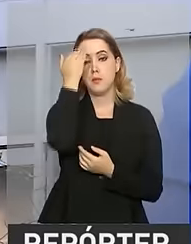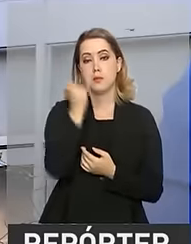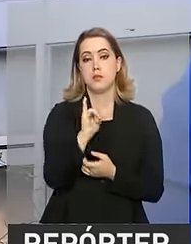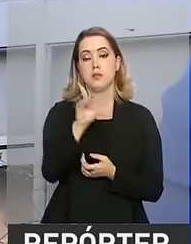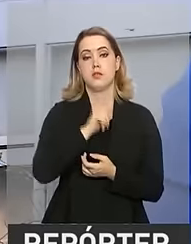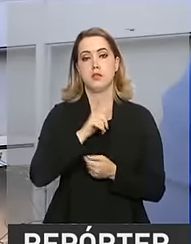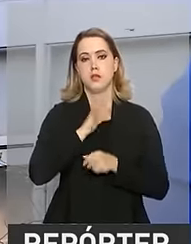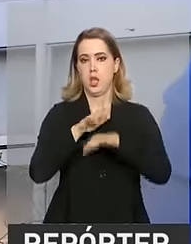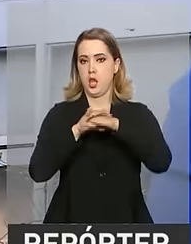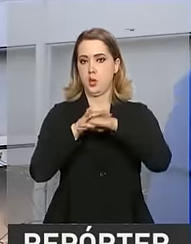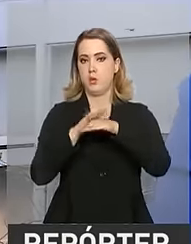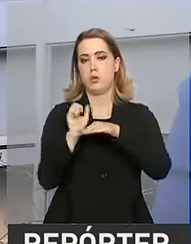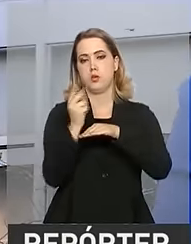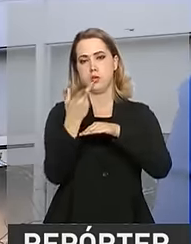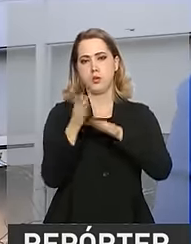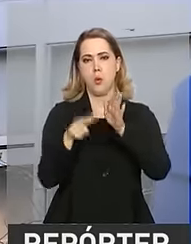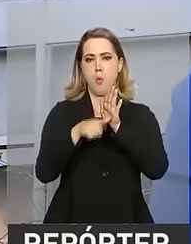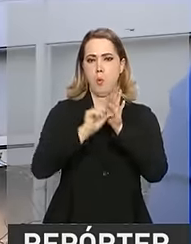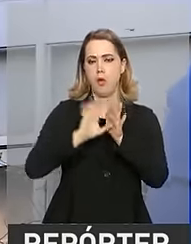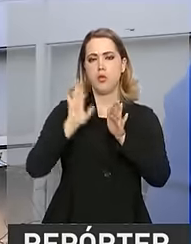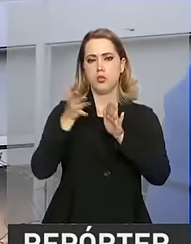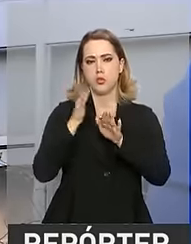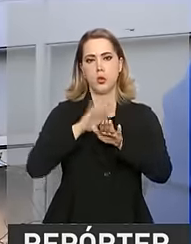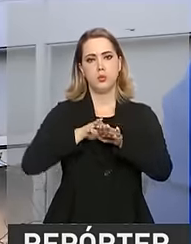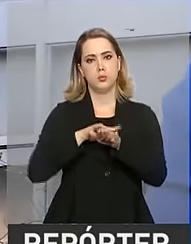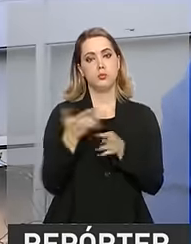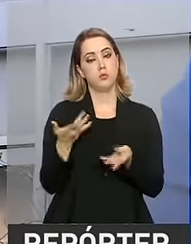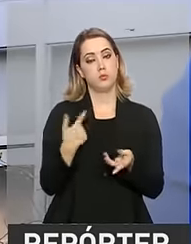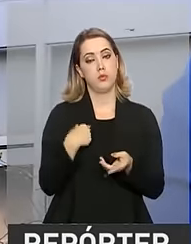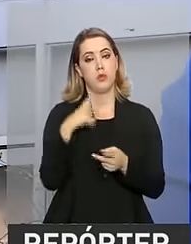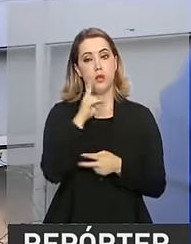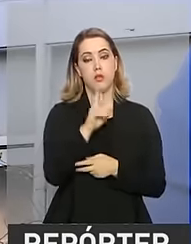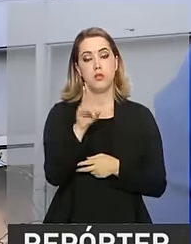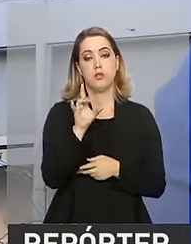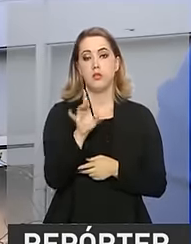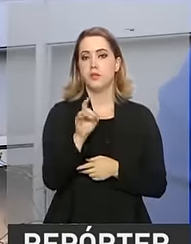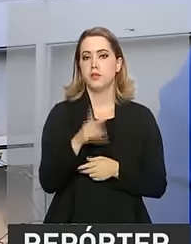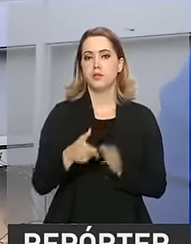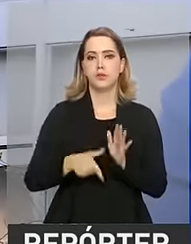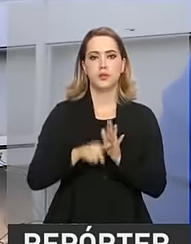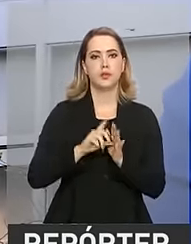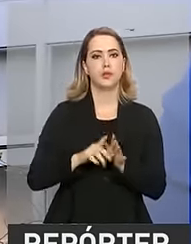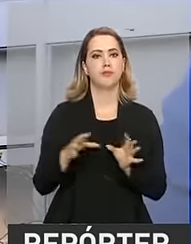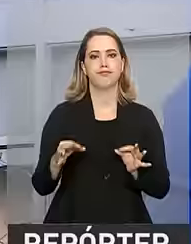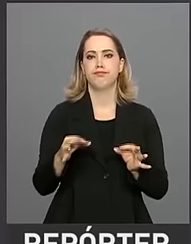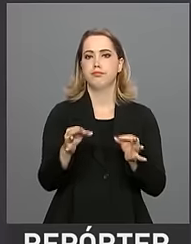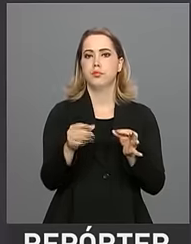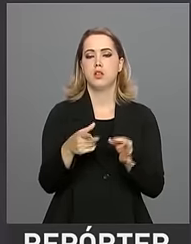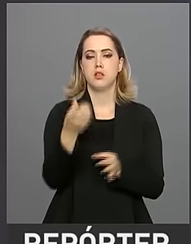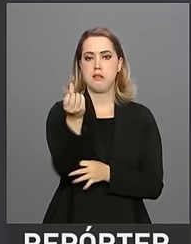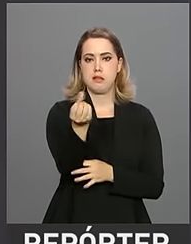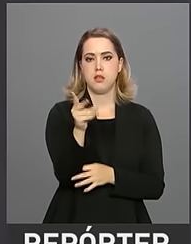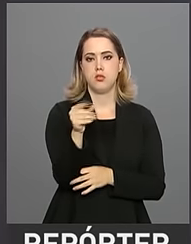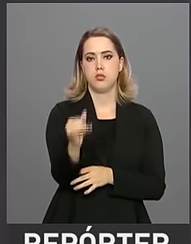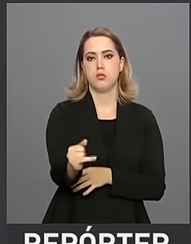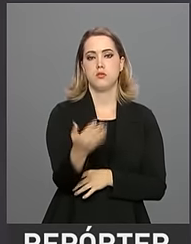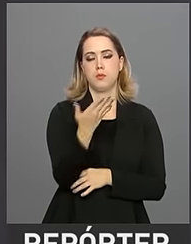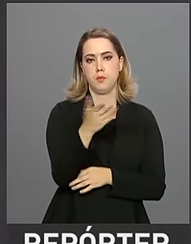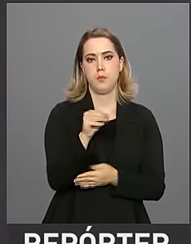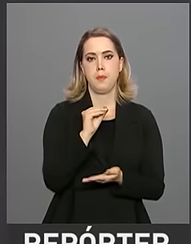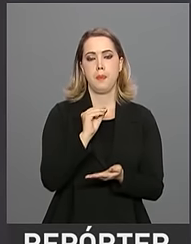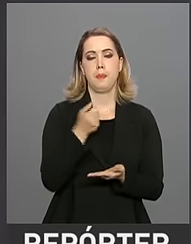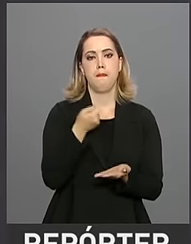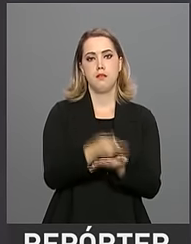vírus em algum momento o teste disponível atualmente diagnostica apenas infecções com até se Dias foram investidos quase